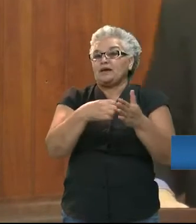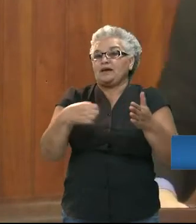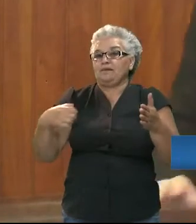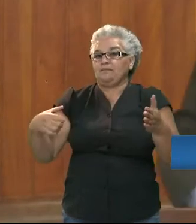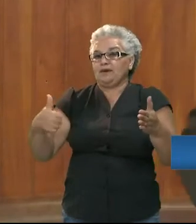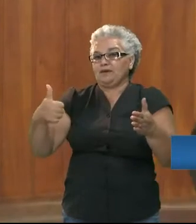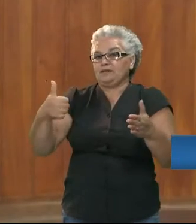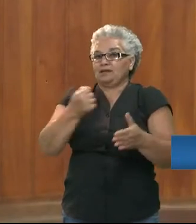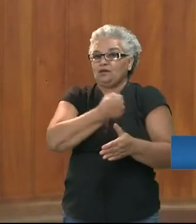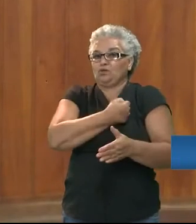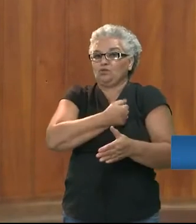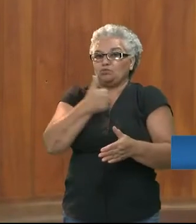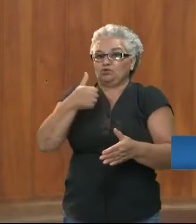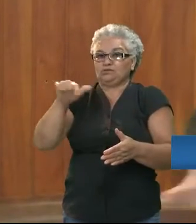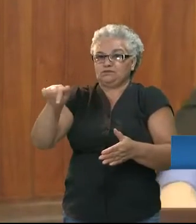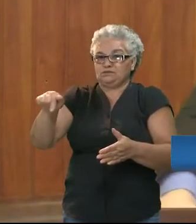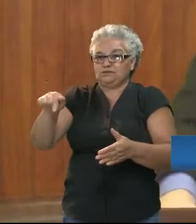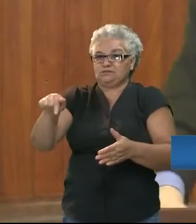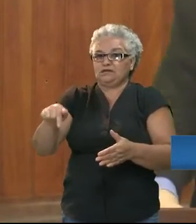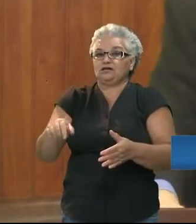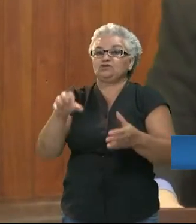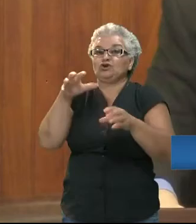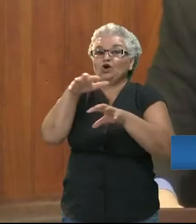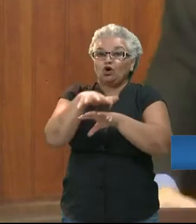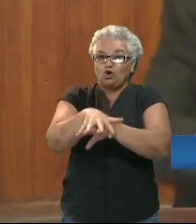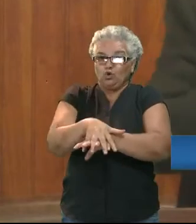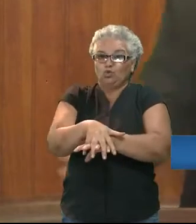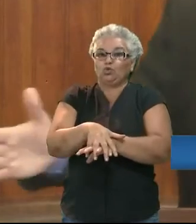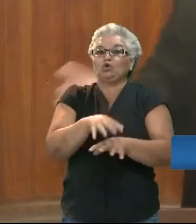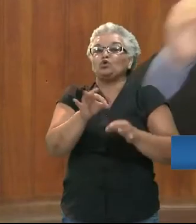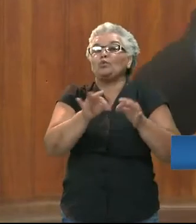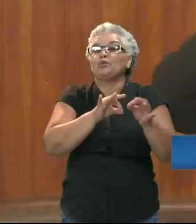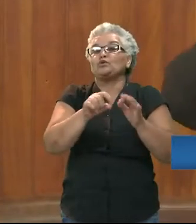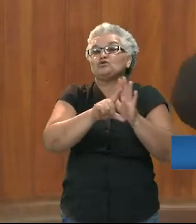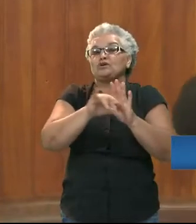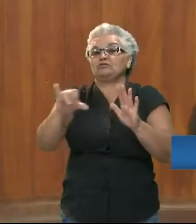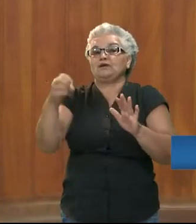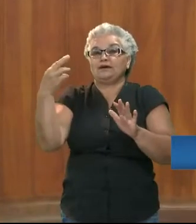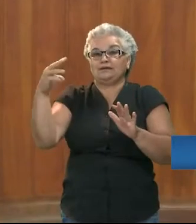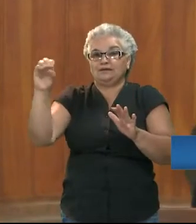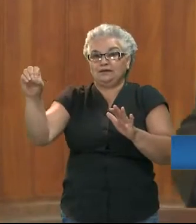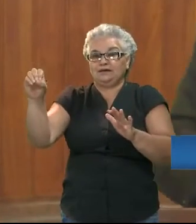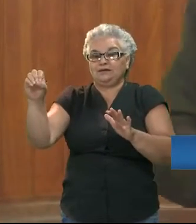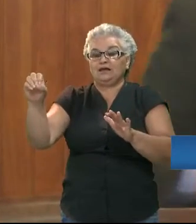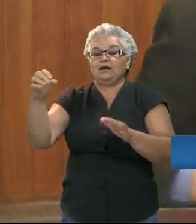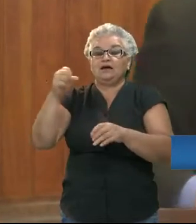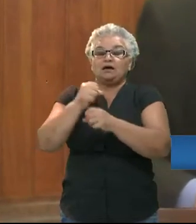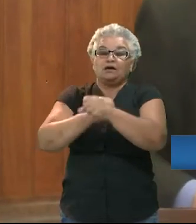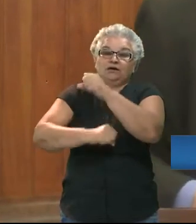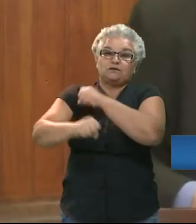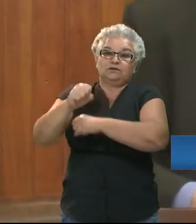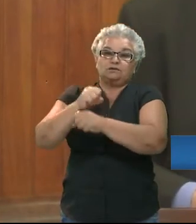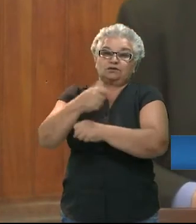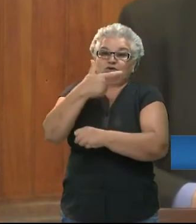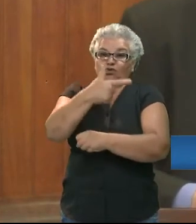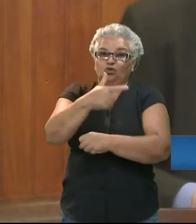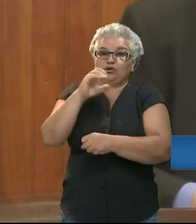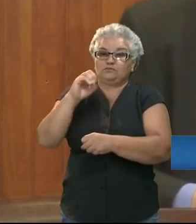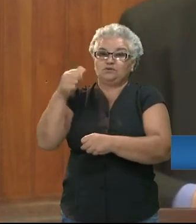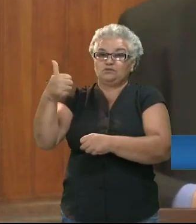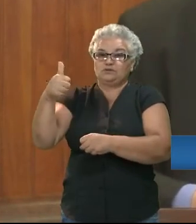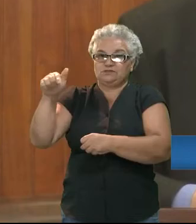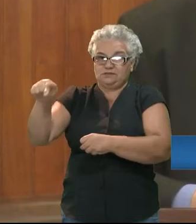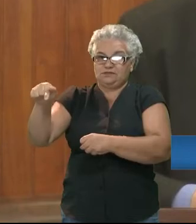17 ao projeto de lei complementar 30/2019. O que eu aprovei aqui? 2 coisas. 4 coisas, vou destacar 2.